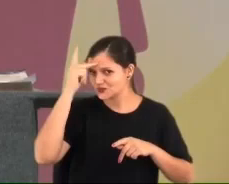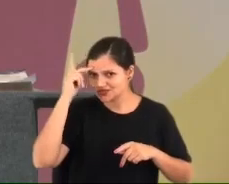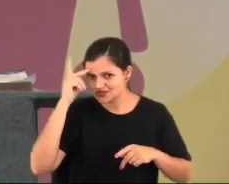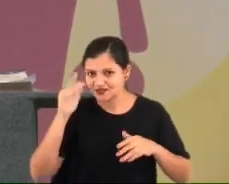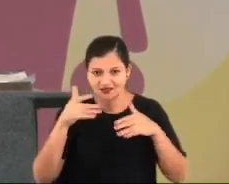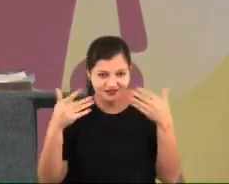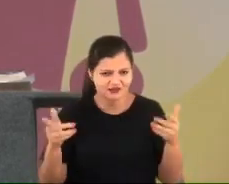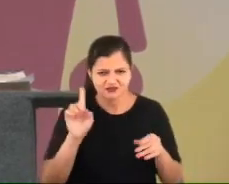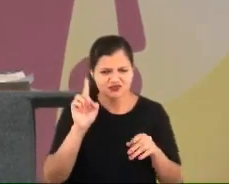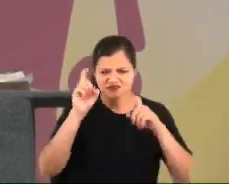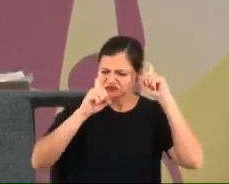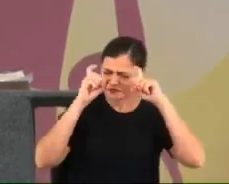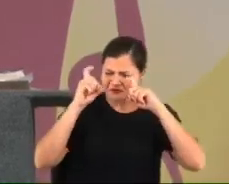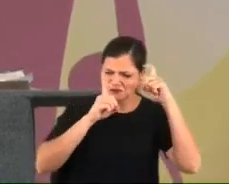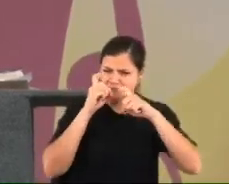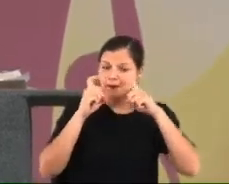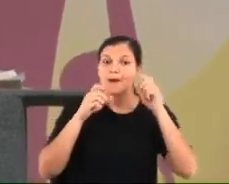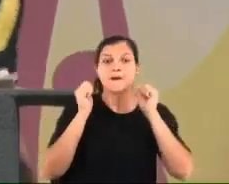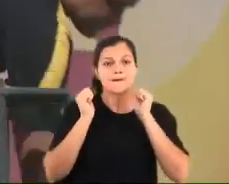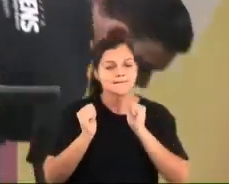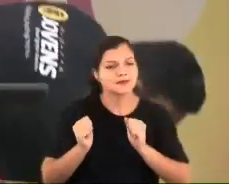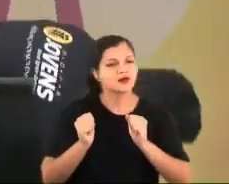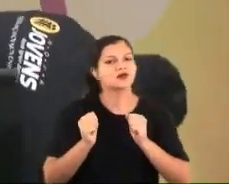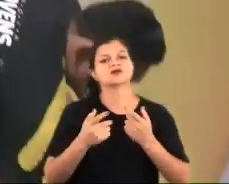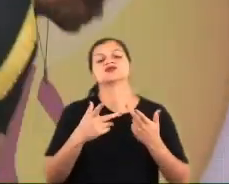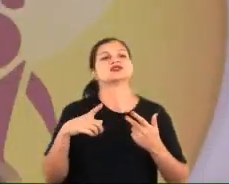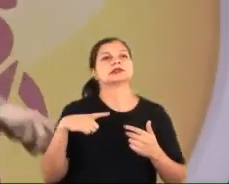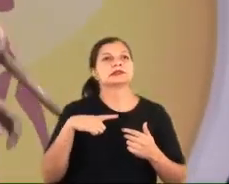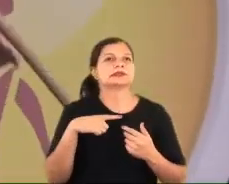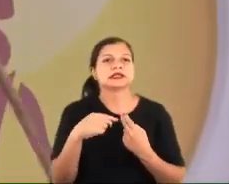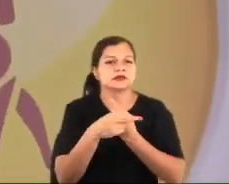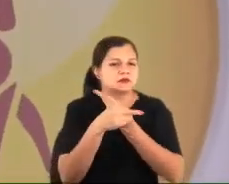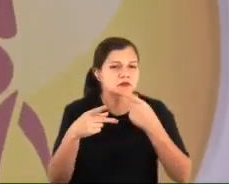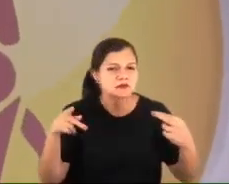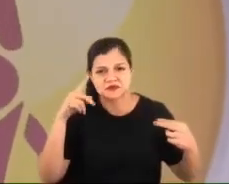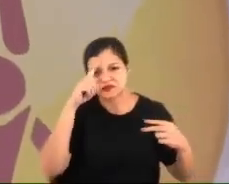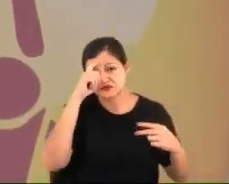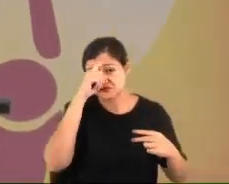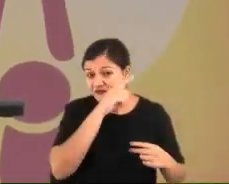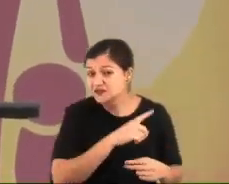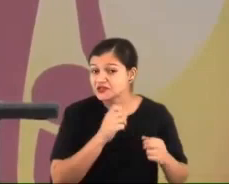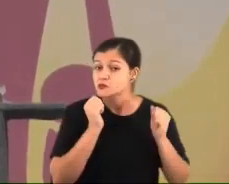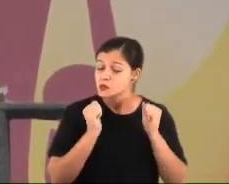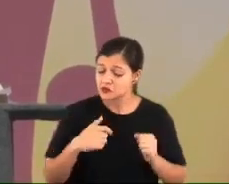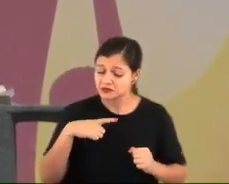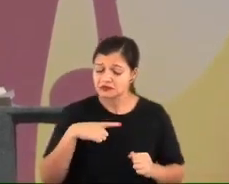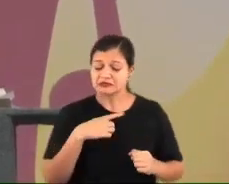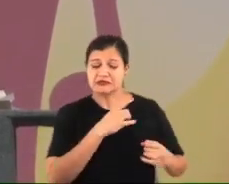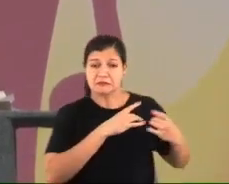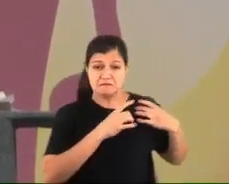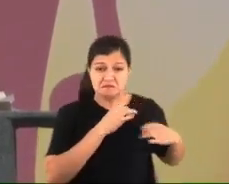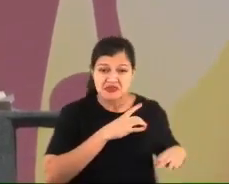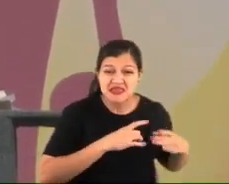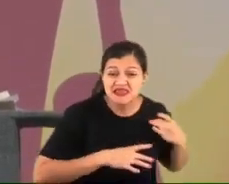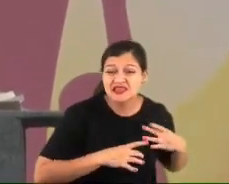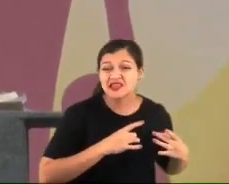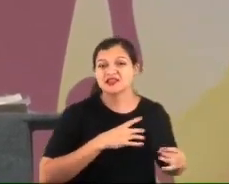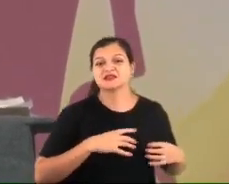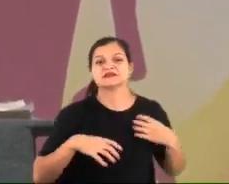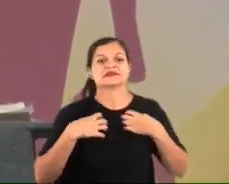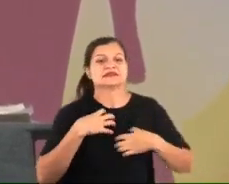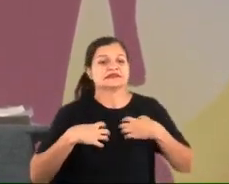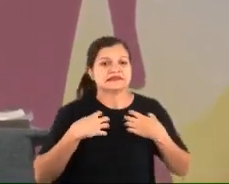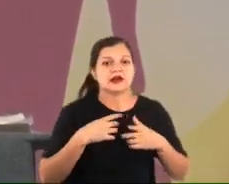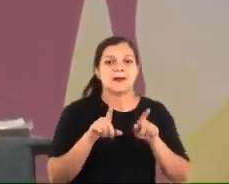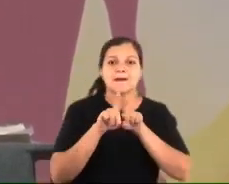não se preocupe, pode vir lobo, pode vir medo, pode vir angústia. O